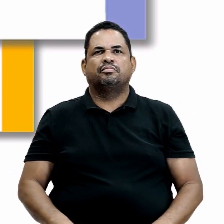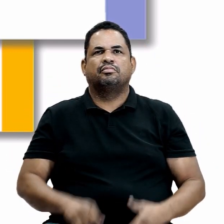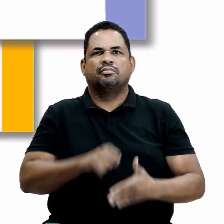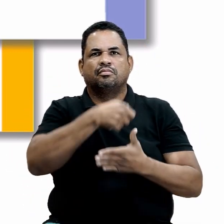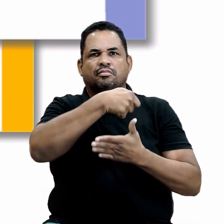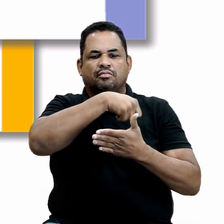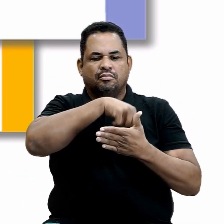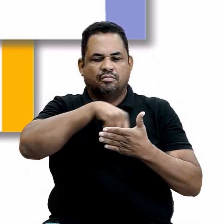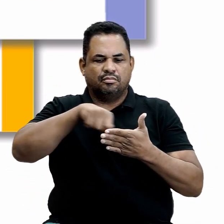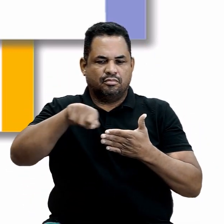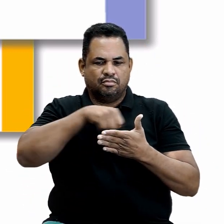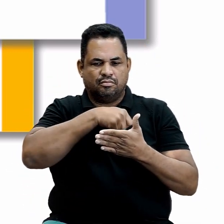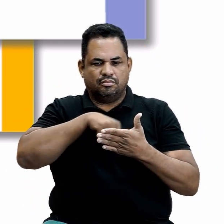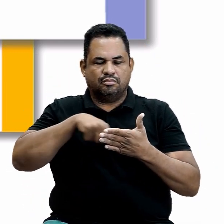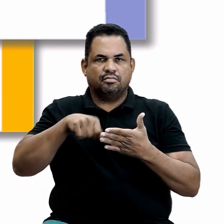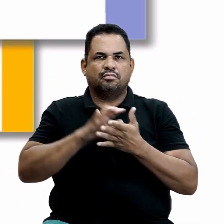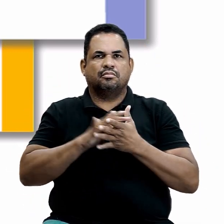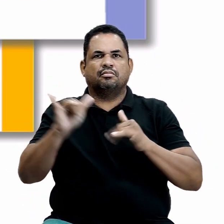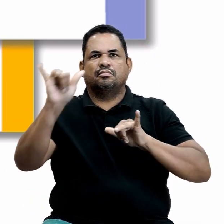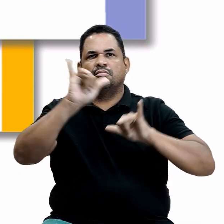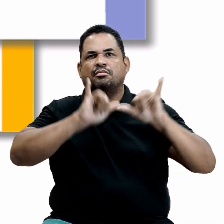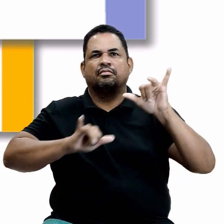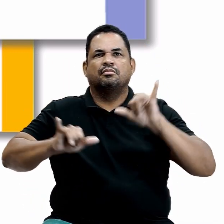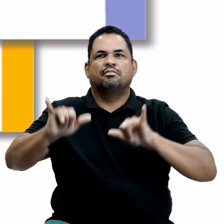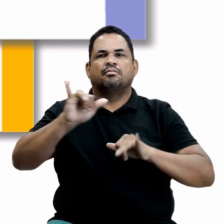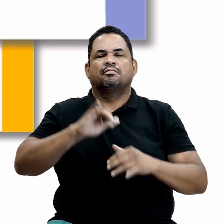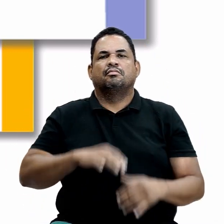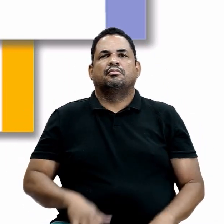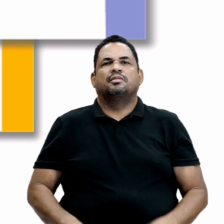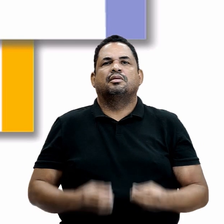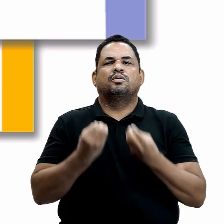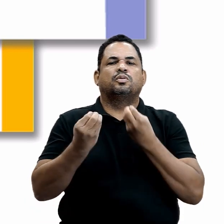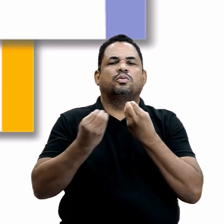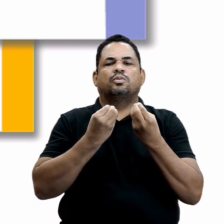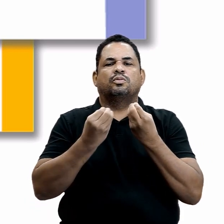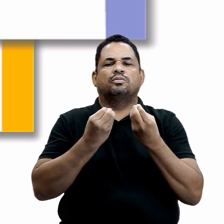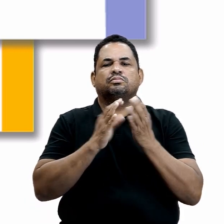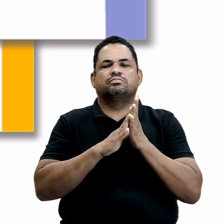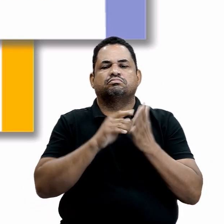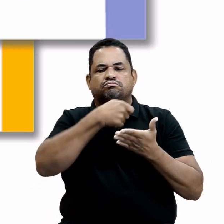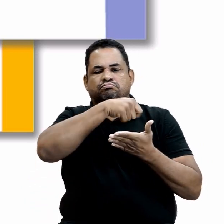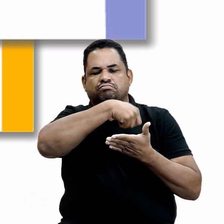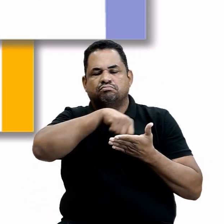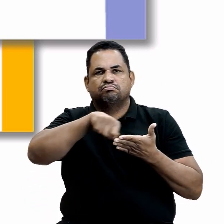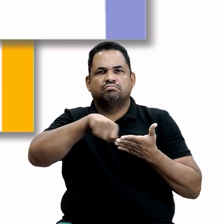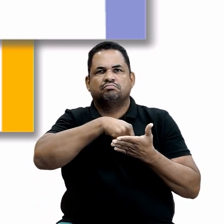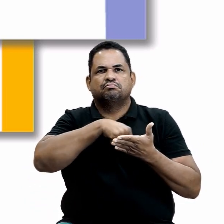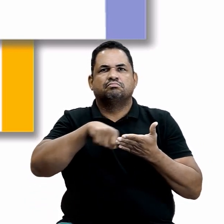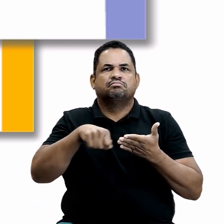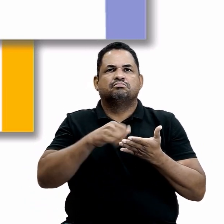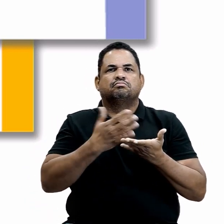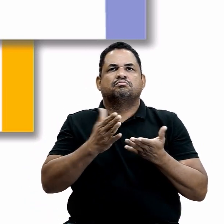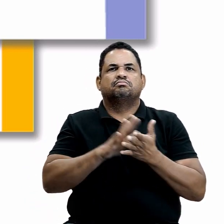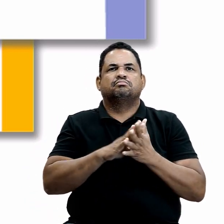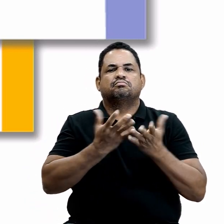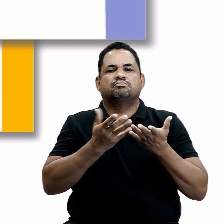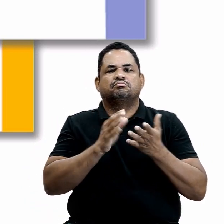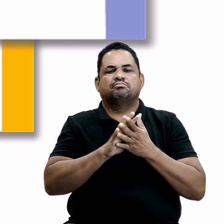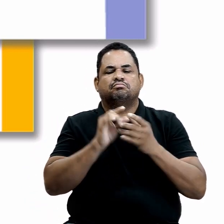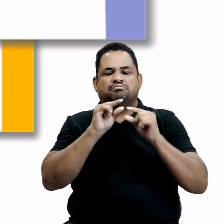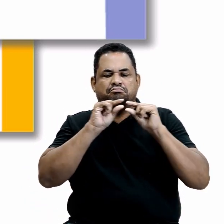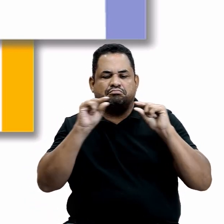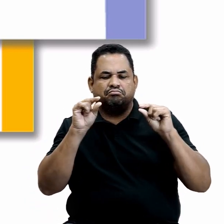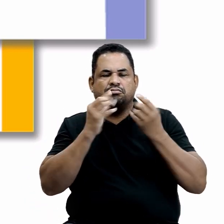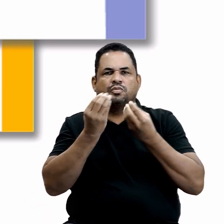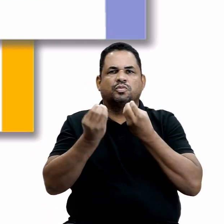notações químicas. Notações são maneiras de escrever. Notações são citações, notações são